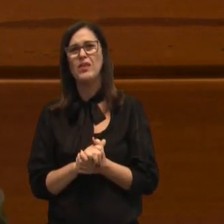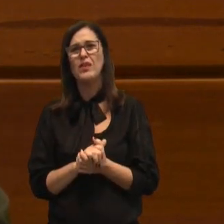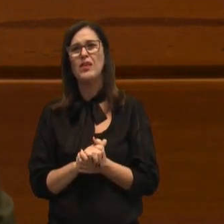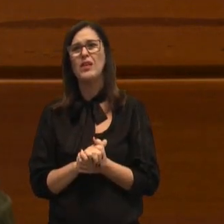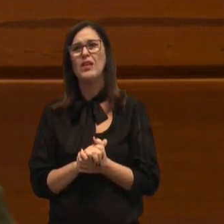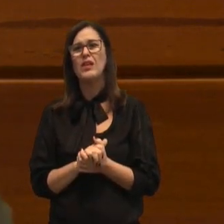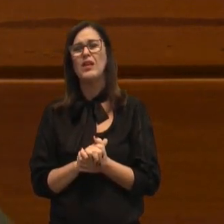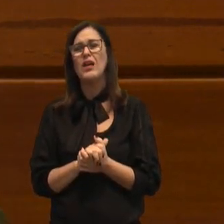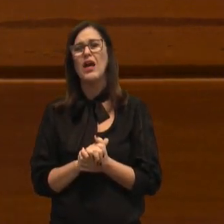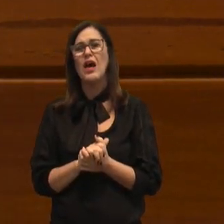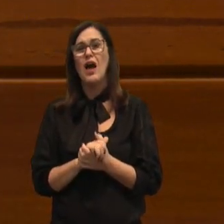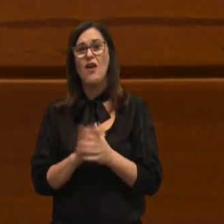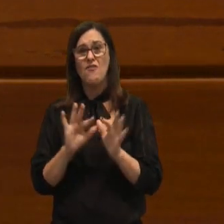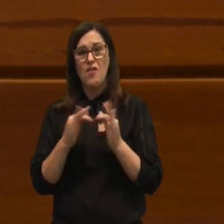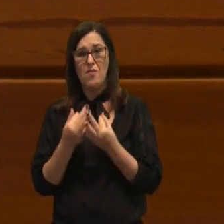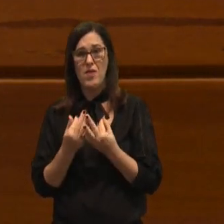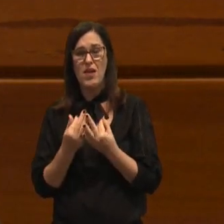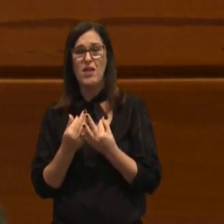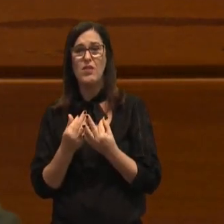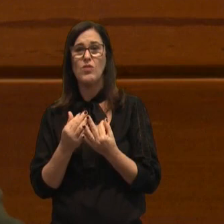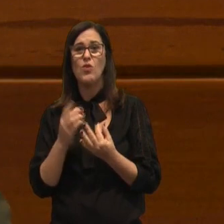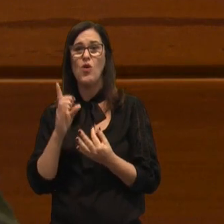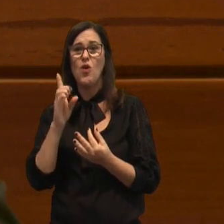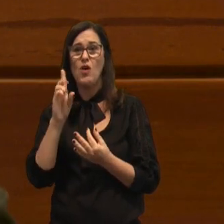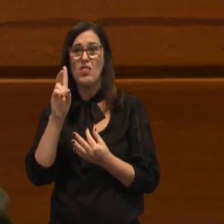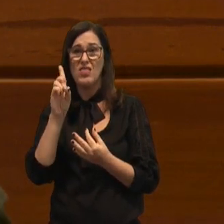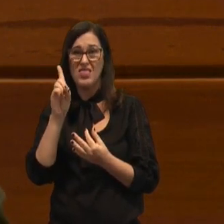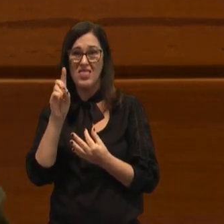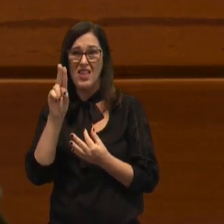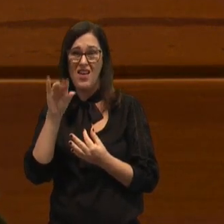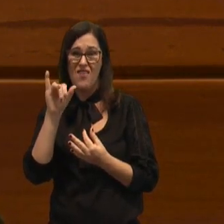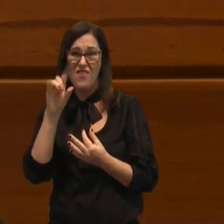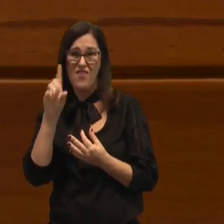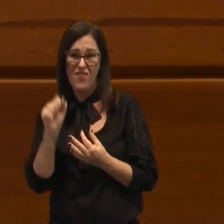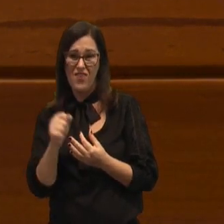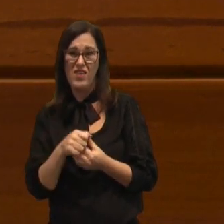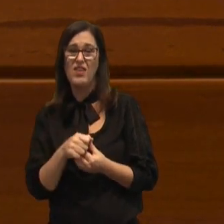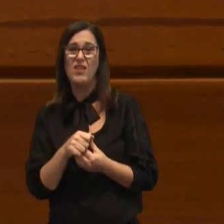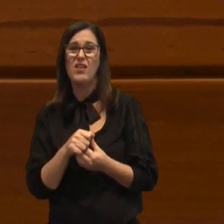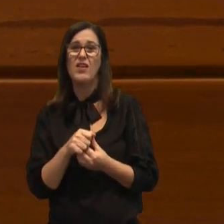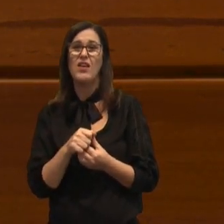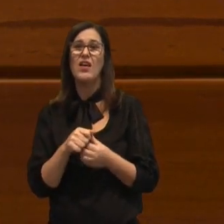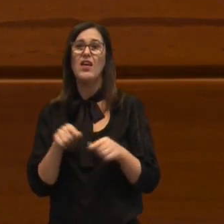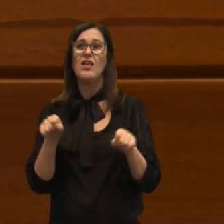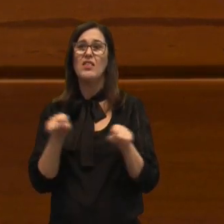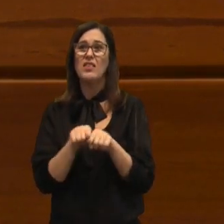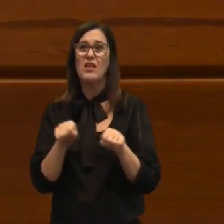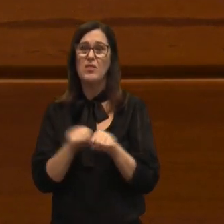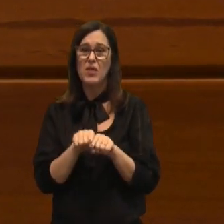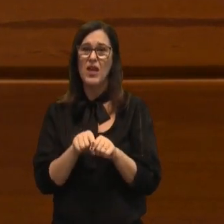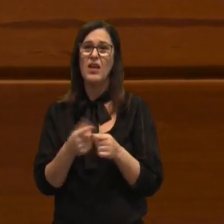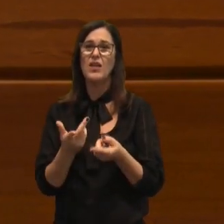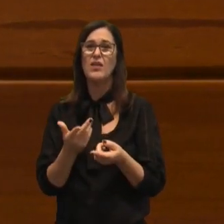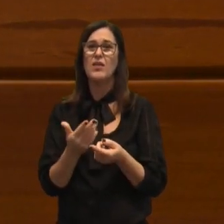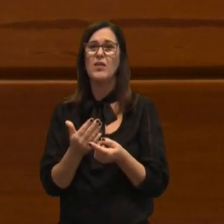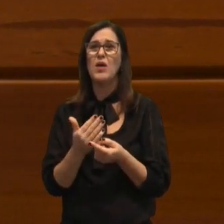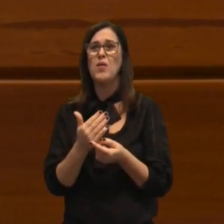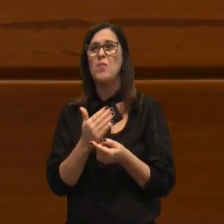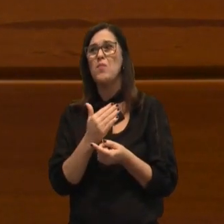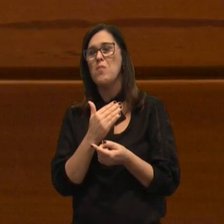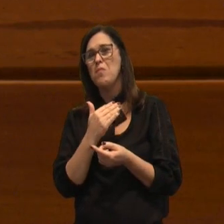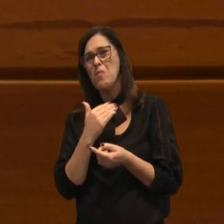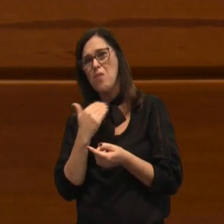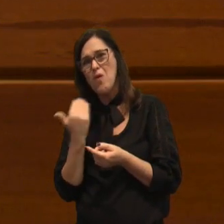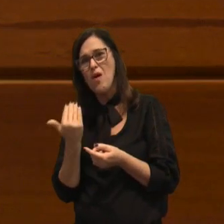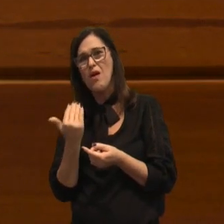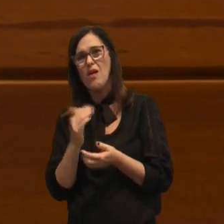perderam Figueira. A Deise de Oliveira do Amaral perdeu a sua avó, a irmã Rosália do Amaral, e ela pede